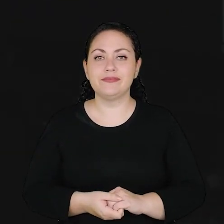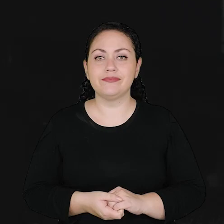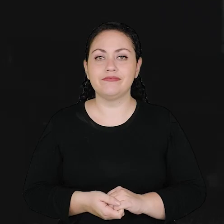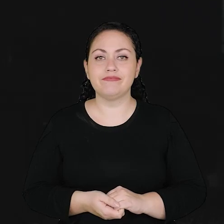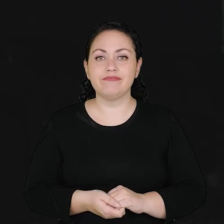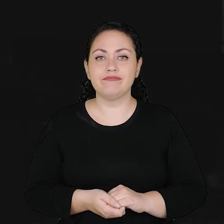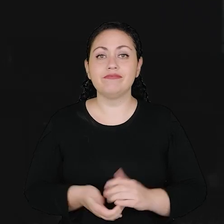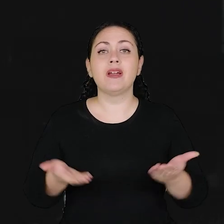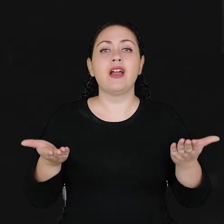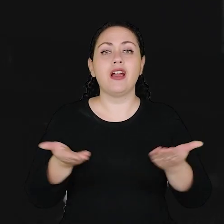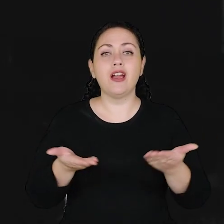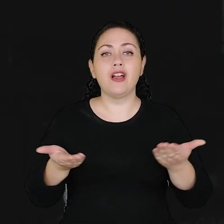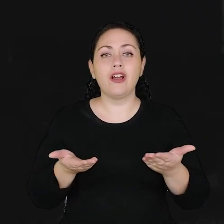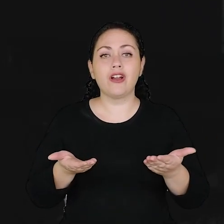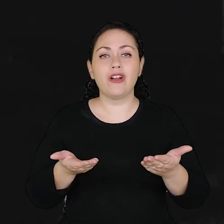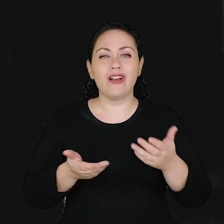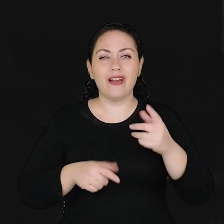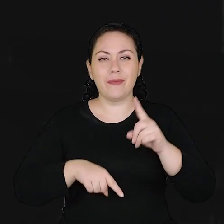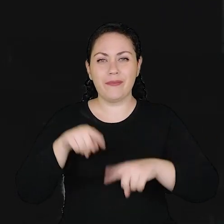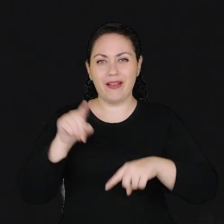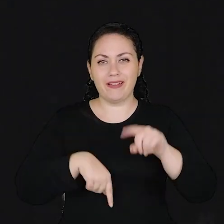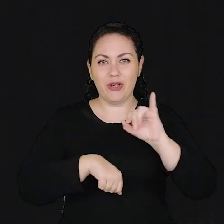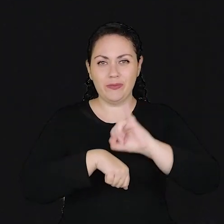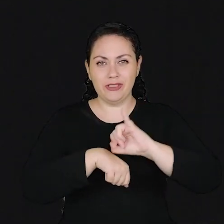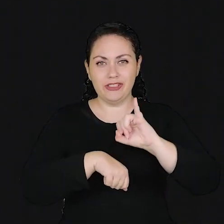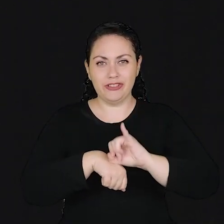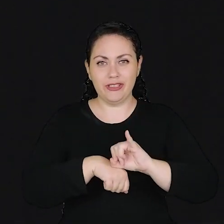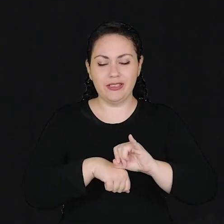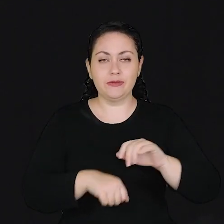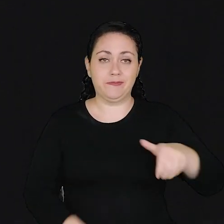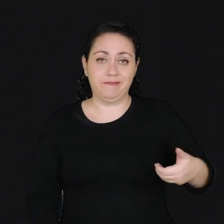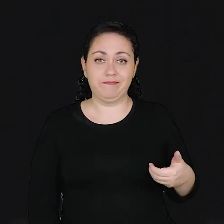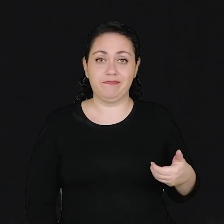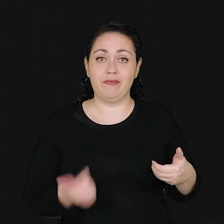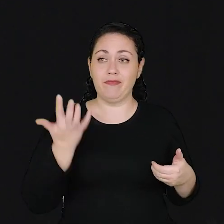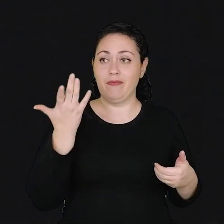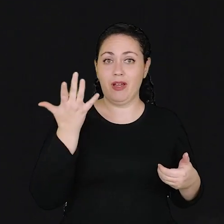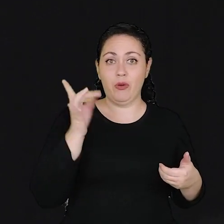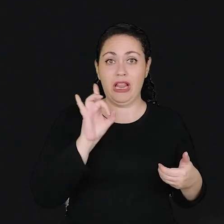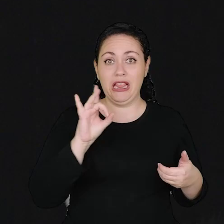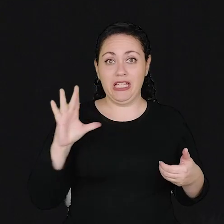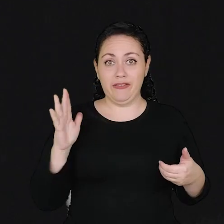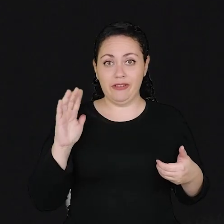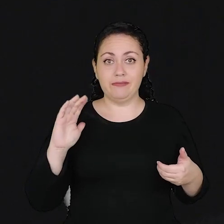E agora, para posicionar o instrumento, com a mão livre,